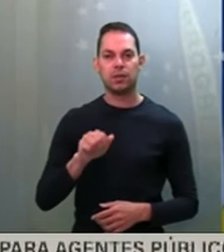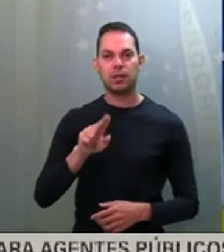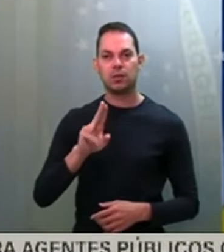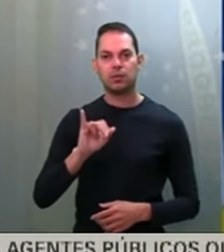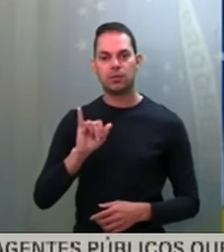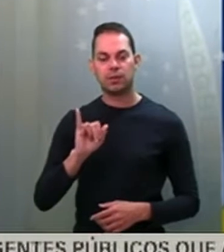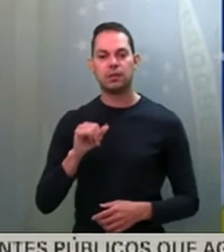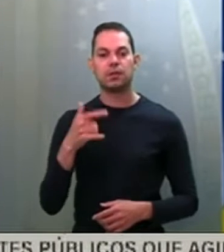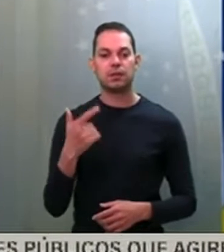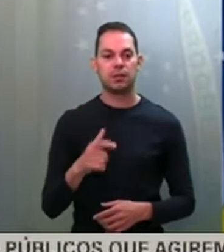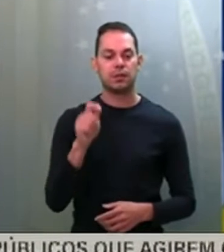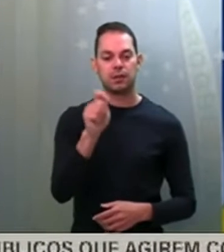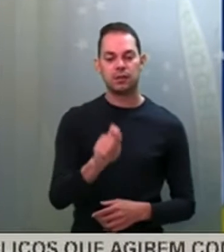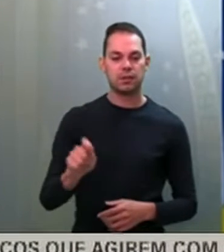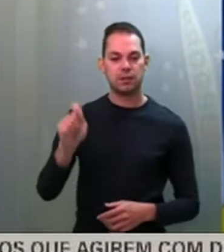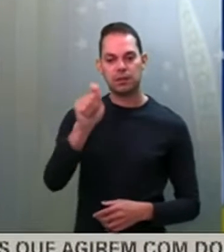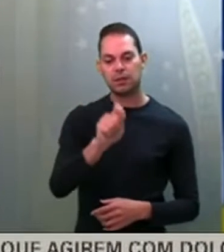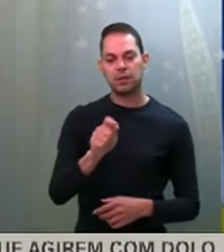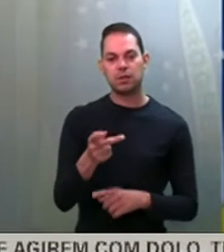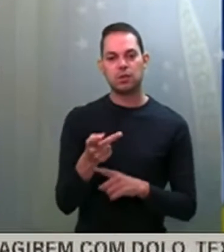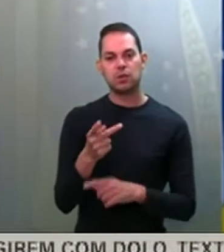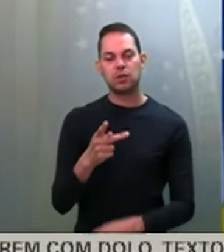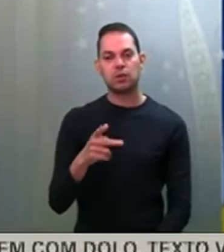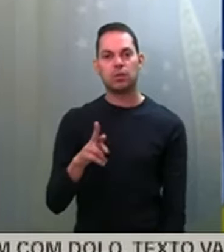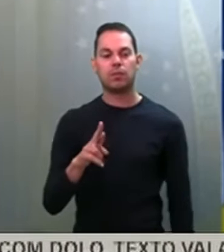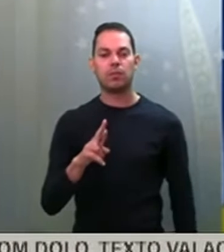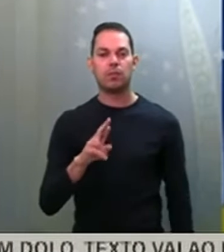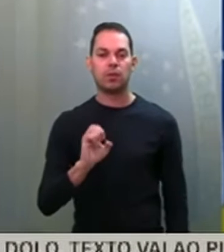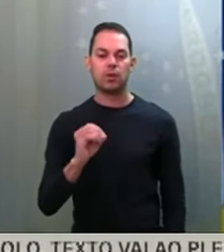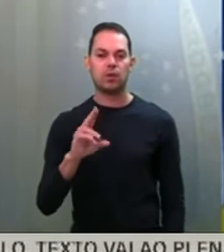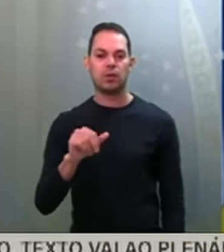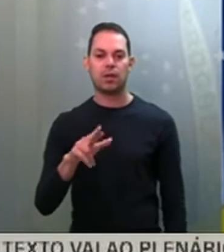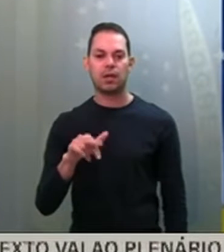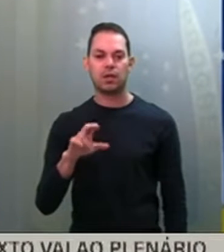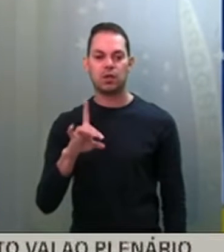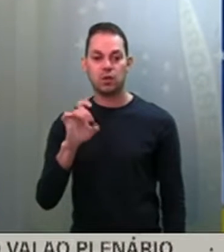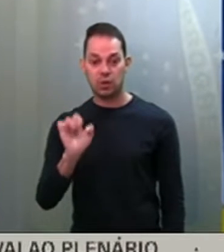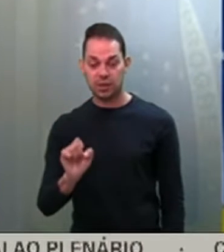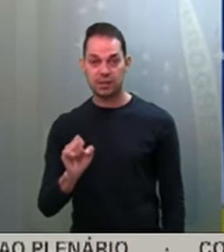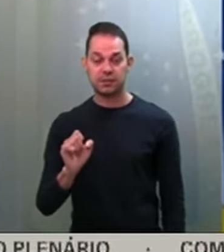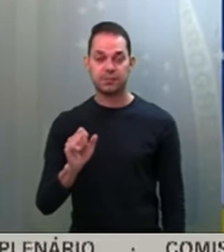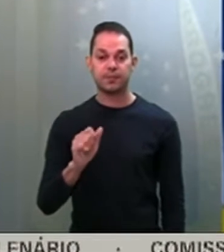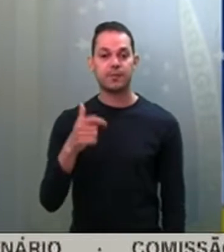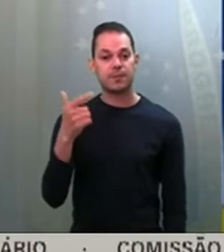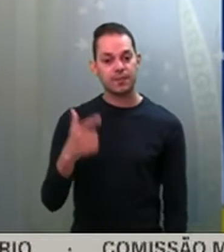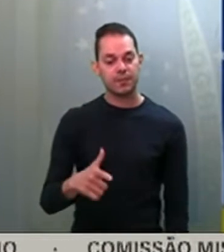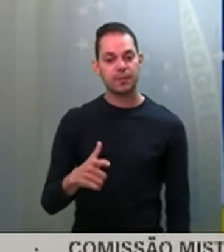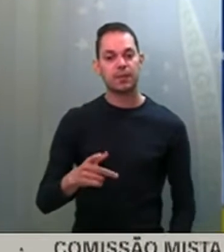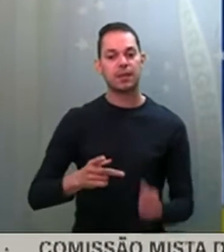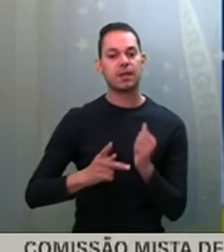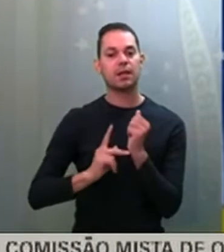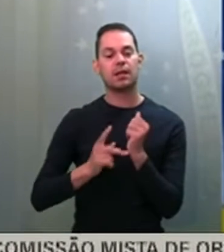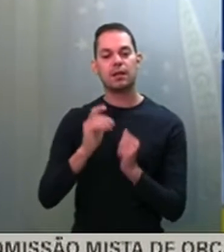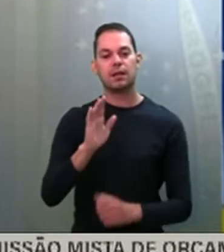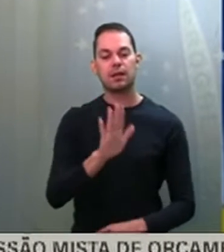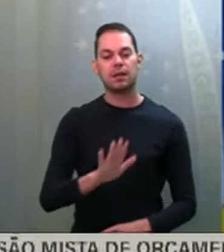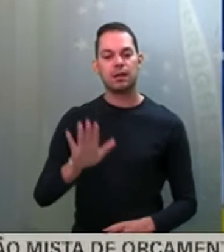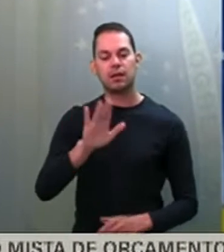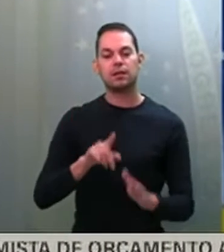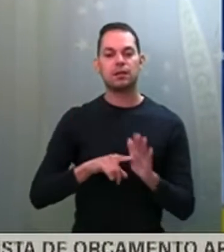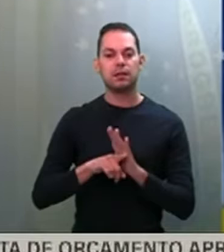a Associação Nacional dos Procuradores dos estados e do Distrito Federal anap o sindicato nacional dos auditores